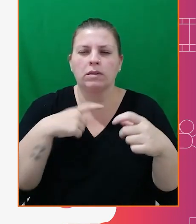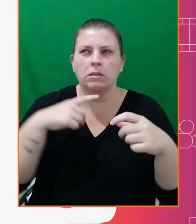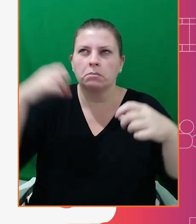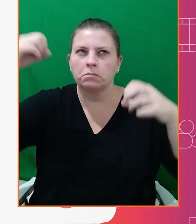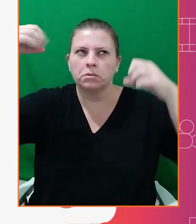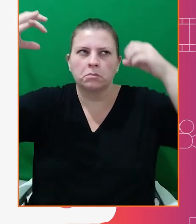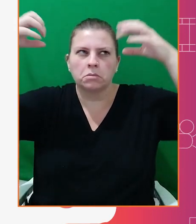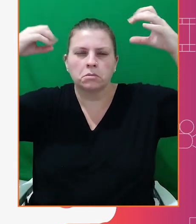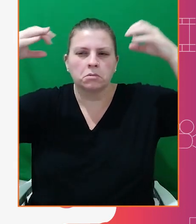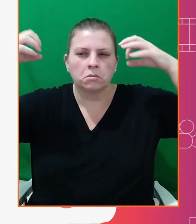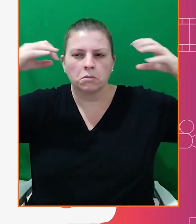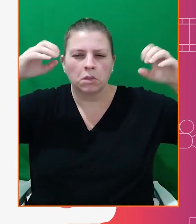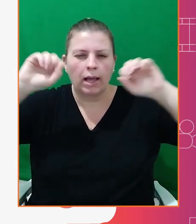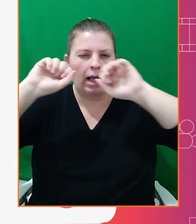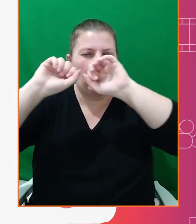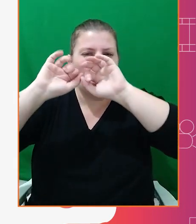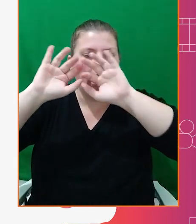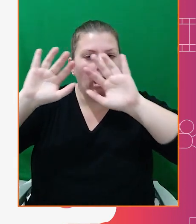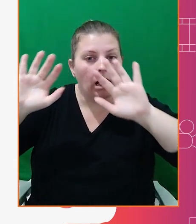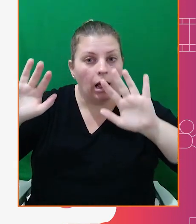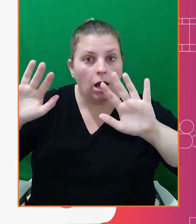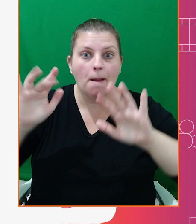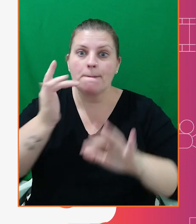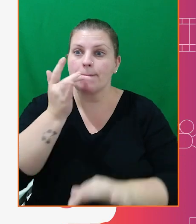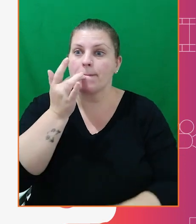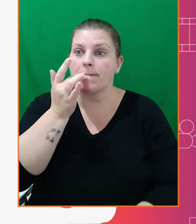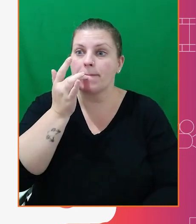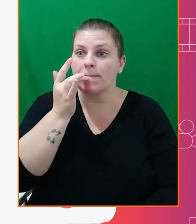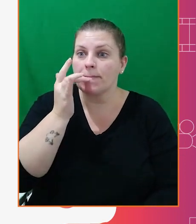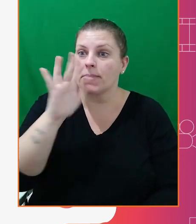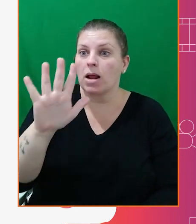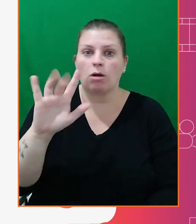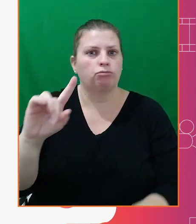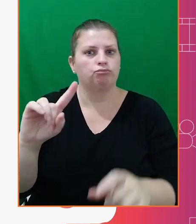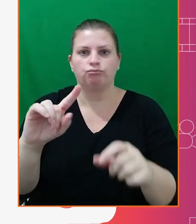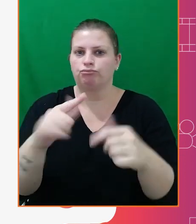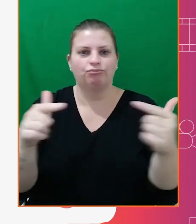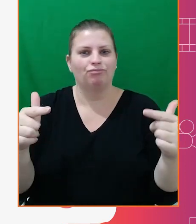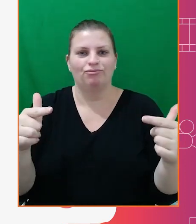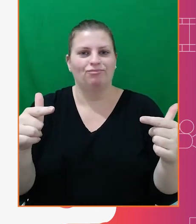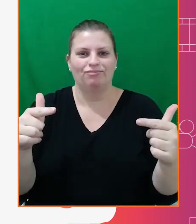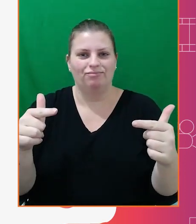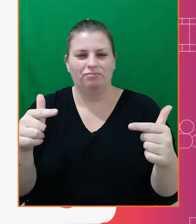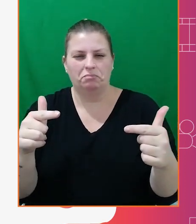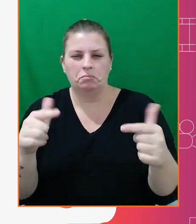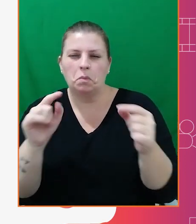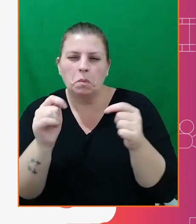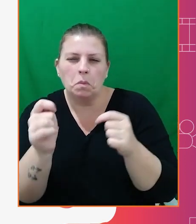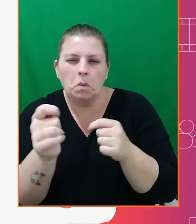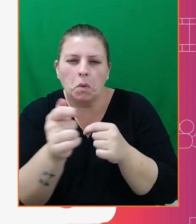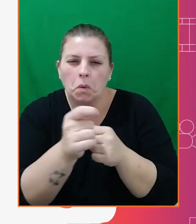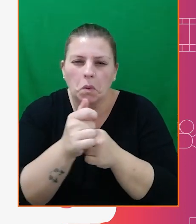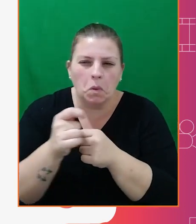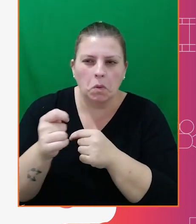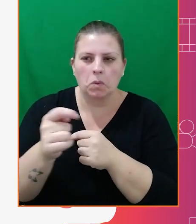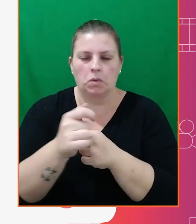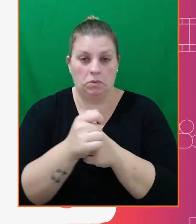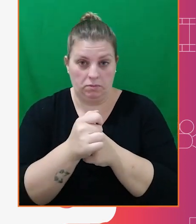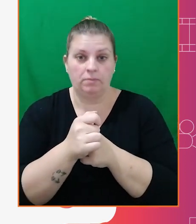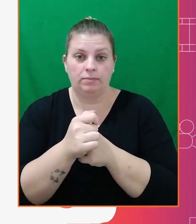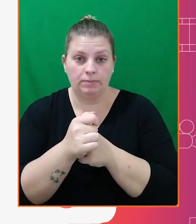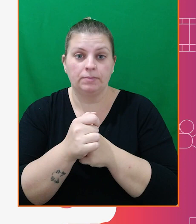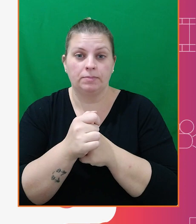coisas iluminadas e outros tons um pouco mais claros, o branco não é algo que está muito presente nesse